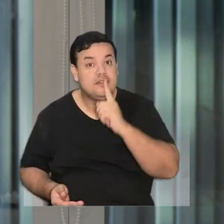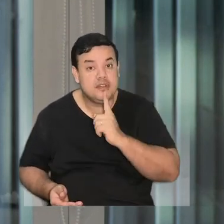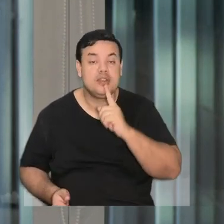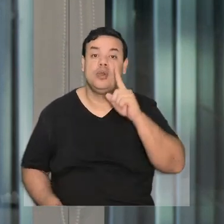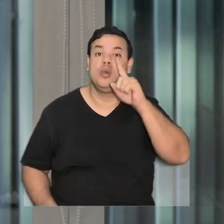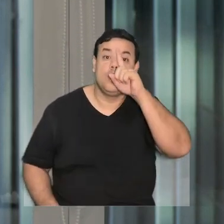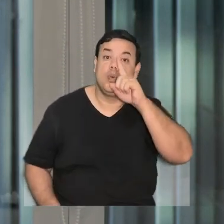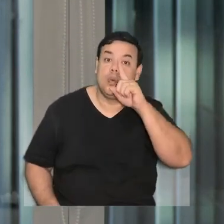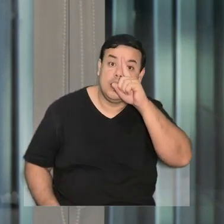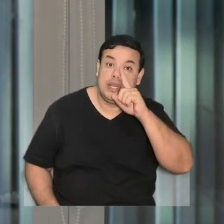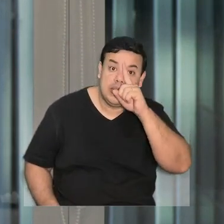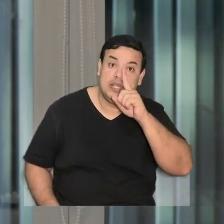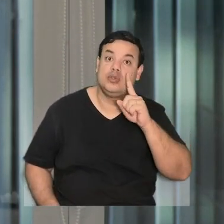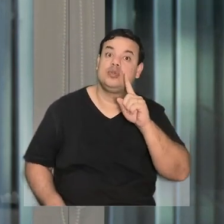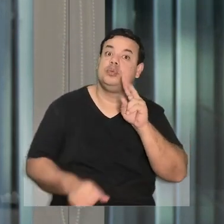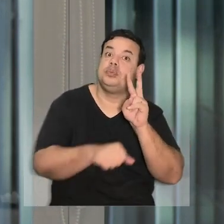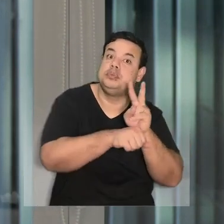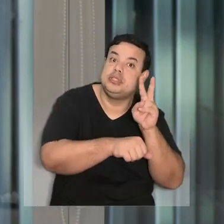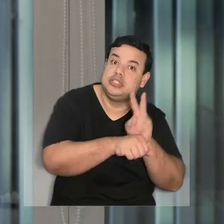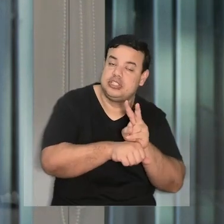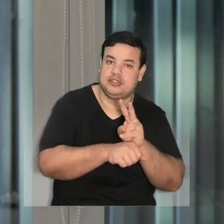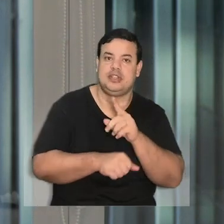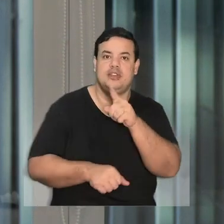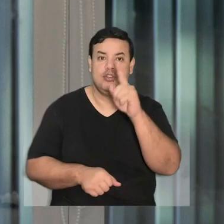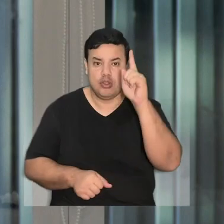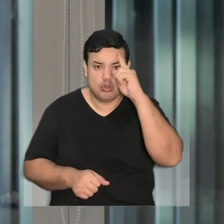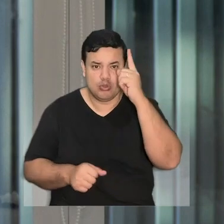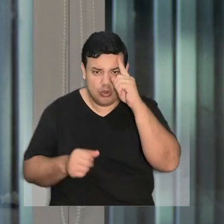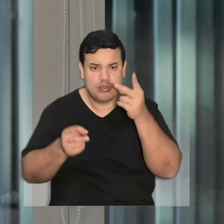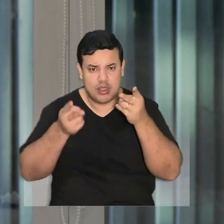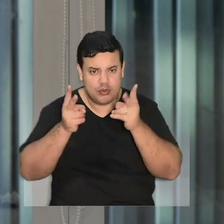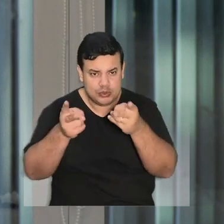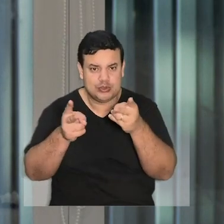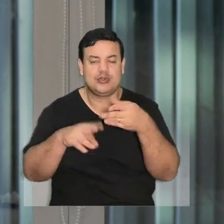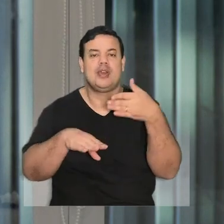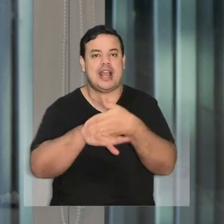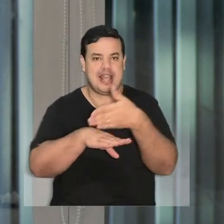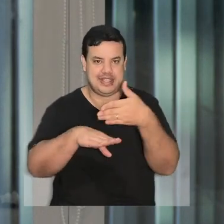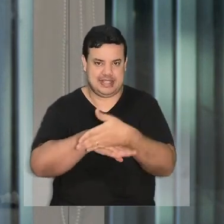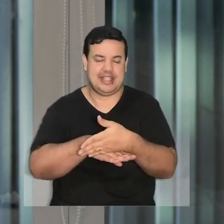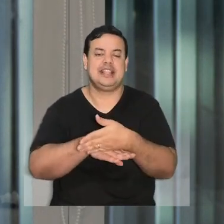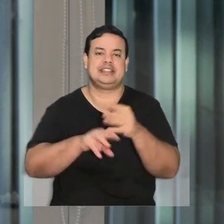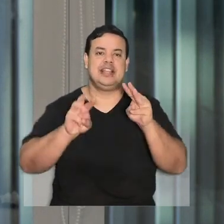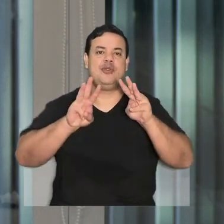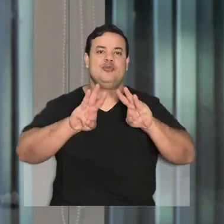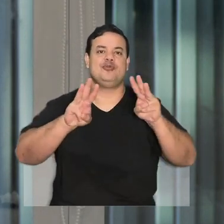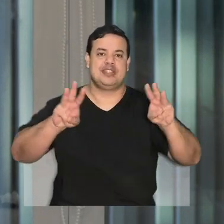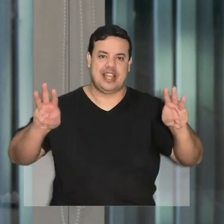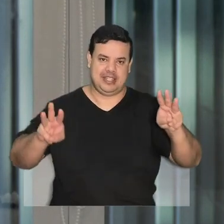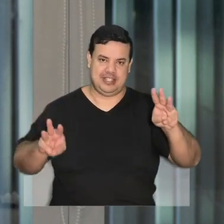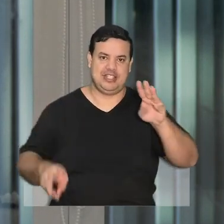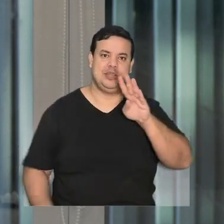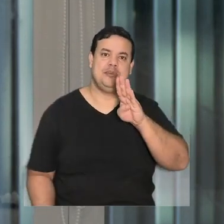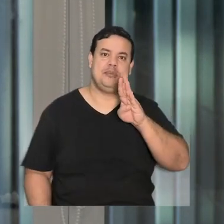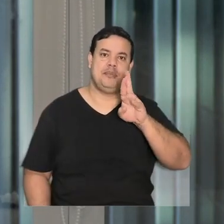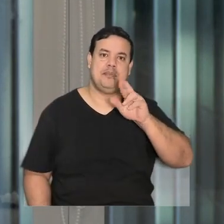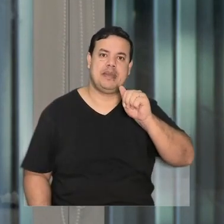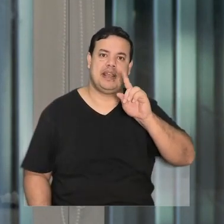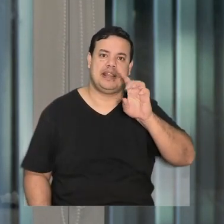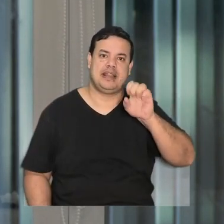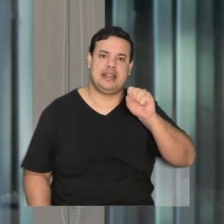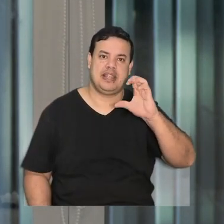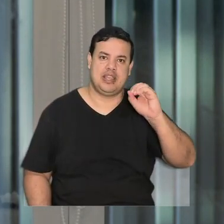risco, objetivos, horizonte de investimento. Se você ainda tiver dúvidas, não tem problema. É só entrar